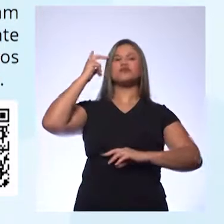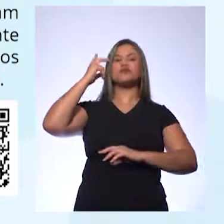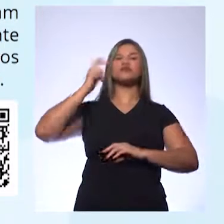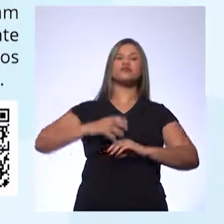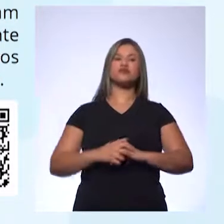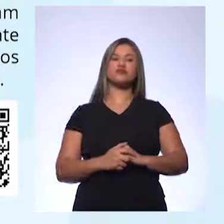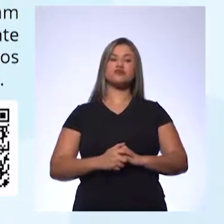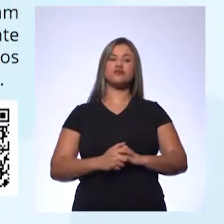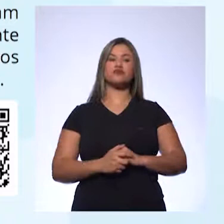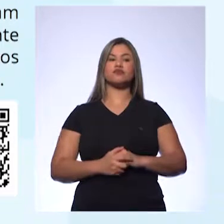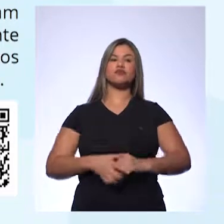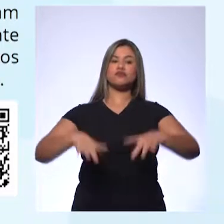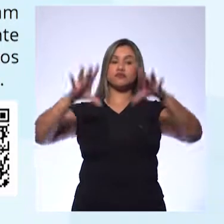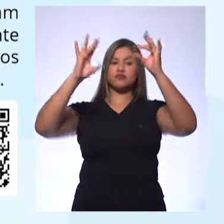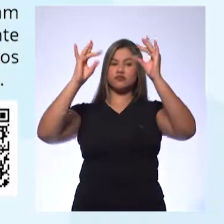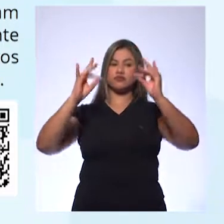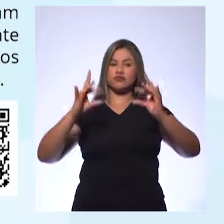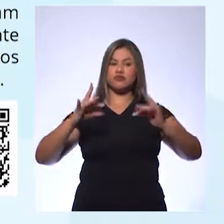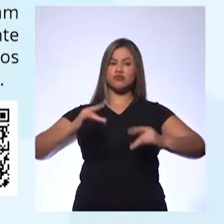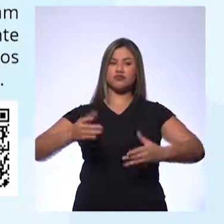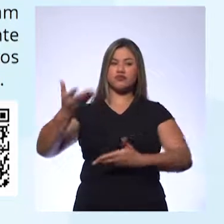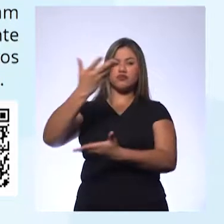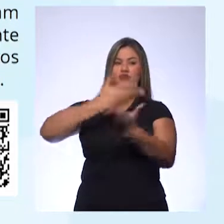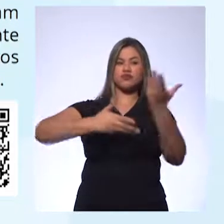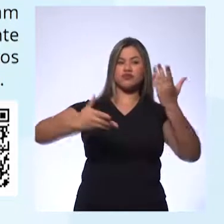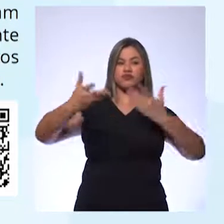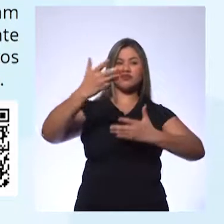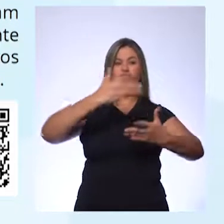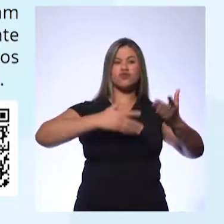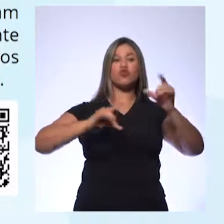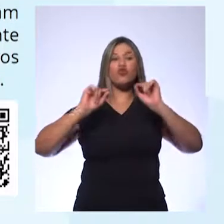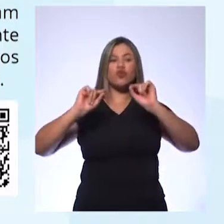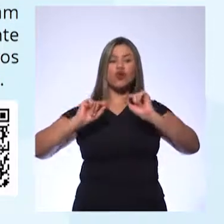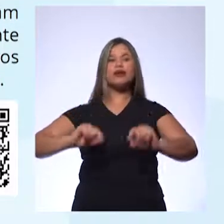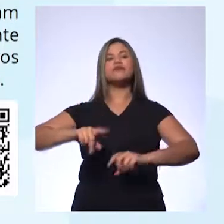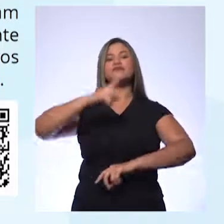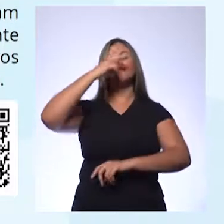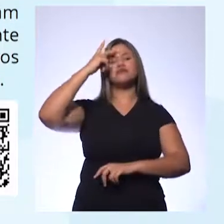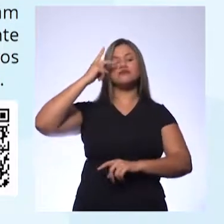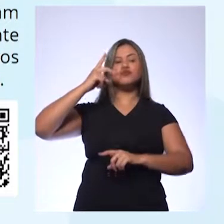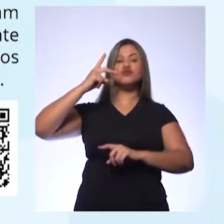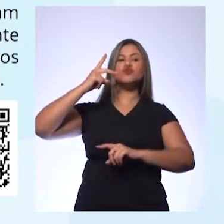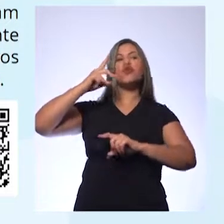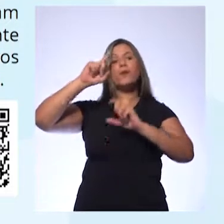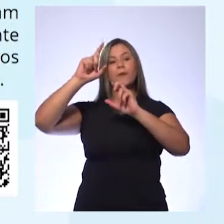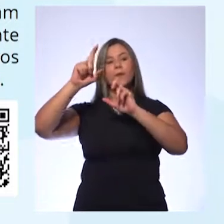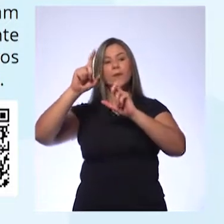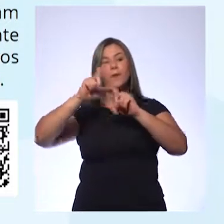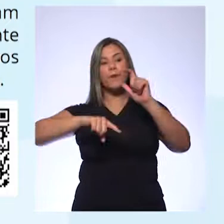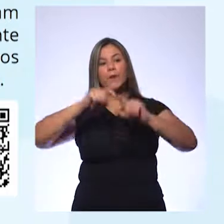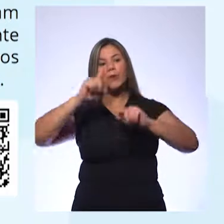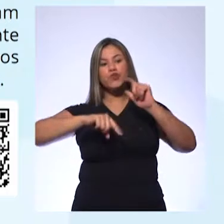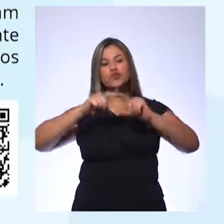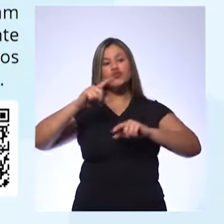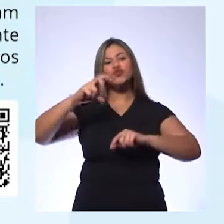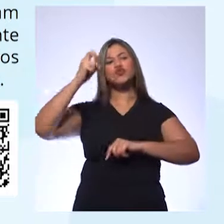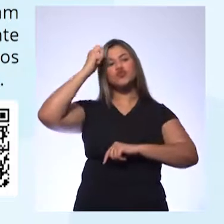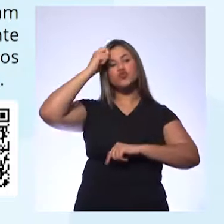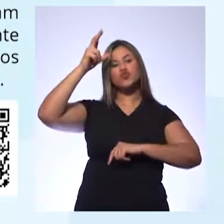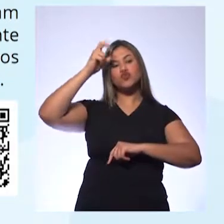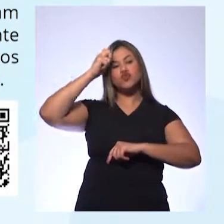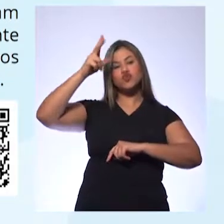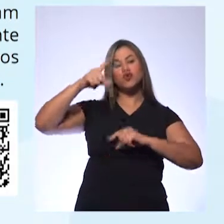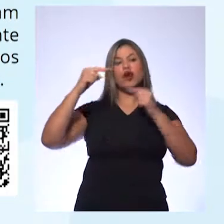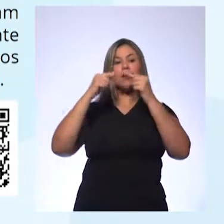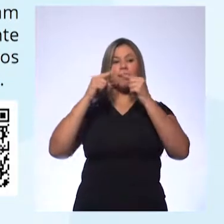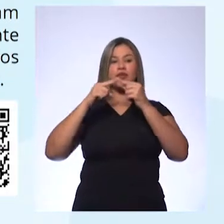descrever as dinâmicas de circulação de pessoas produtos e culturas